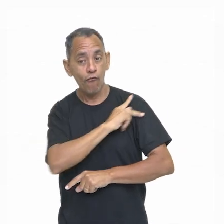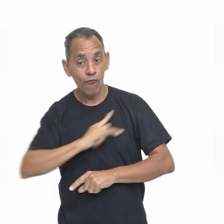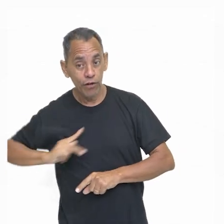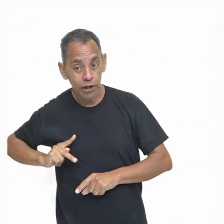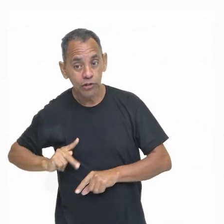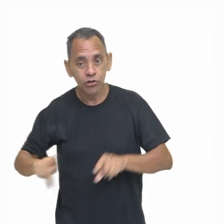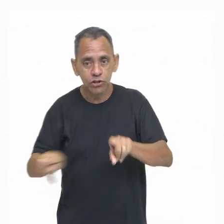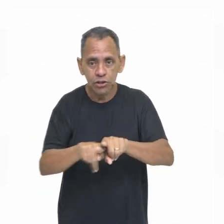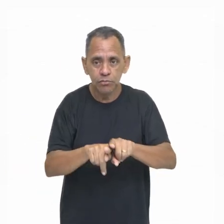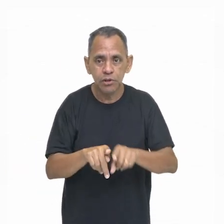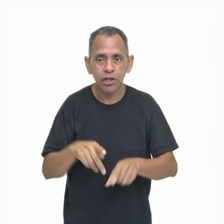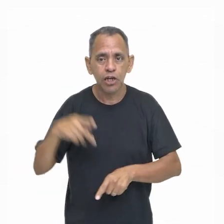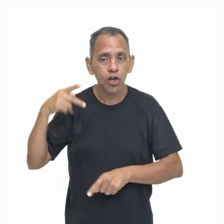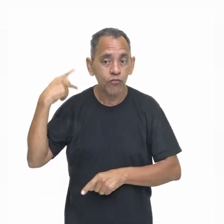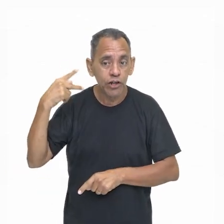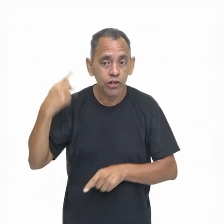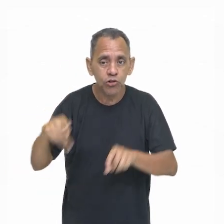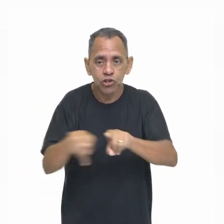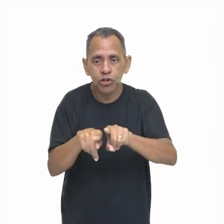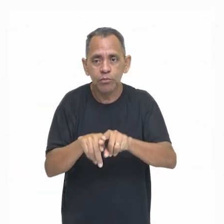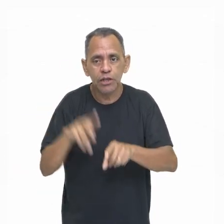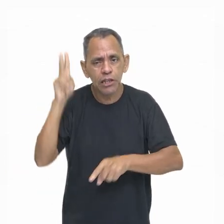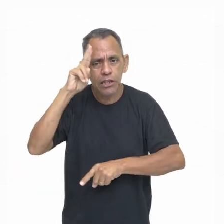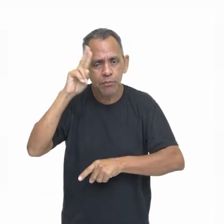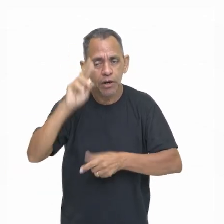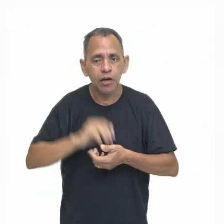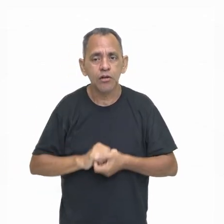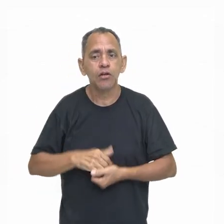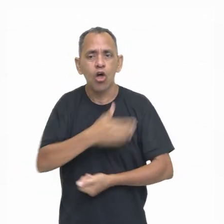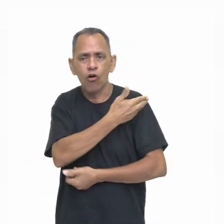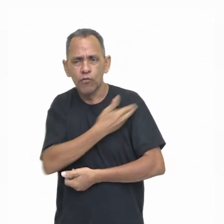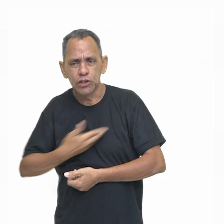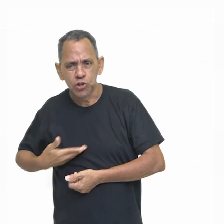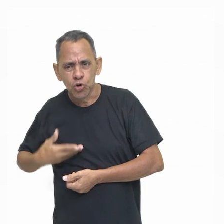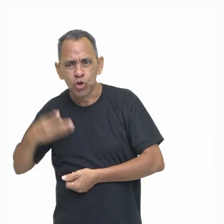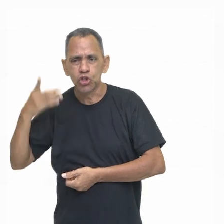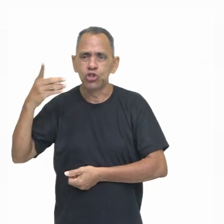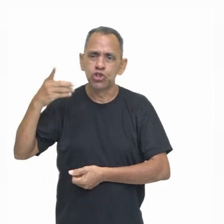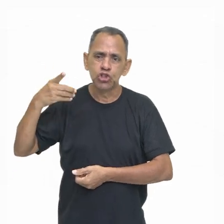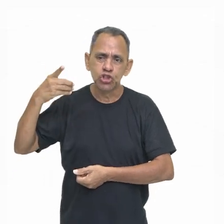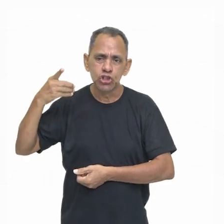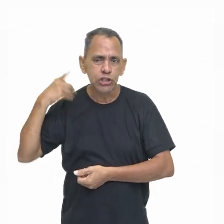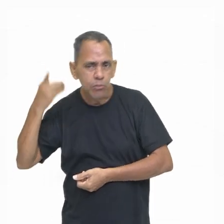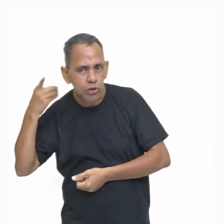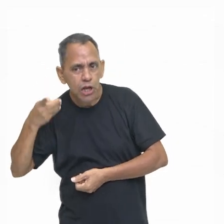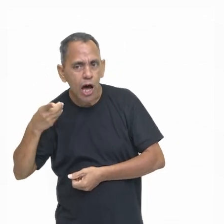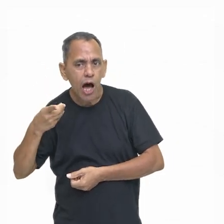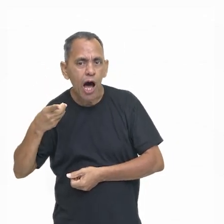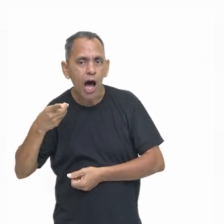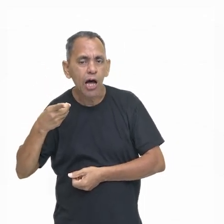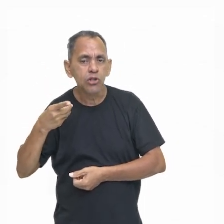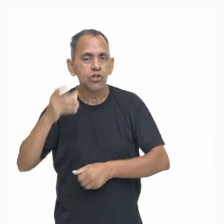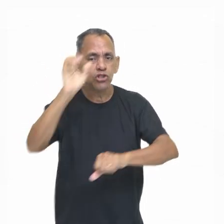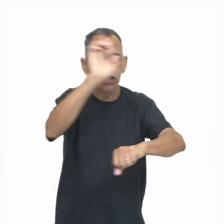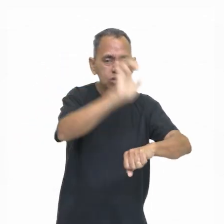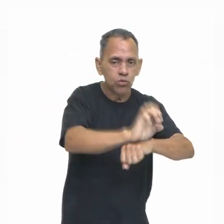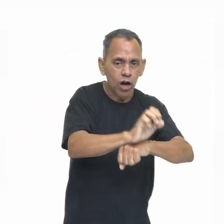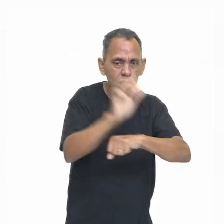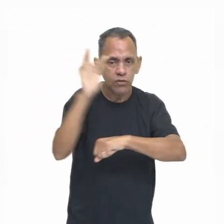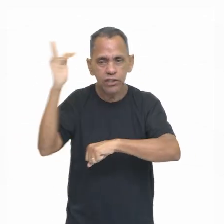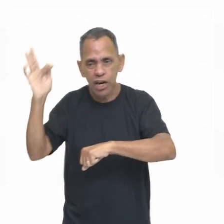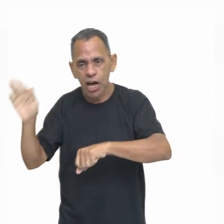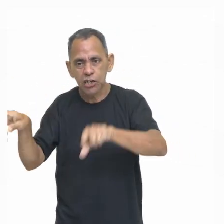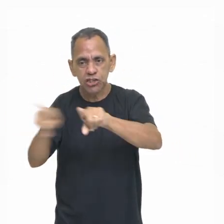vêm acompanhadas de votos para quê? Para governadores, deputados, tanto estaduais quanto federais e